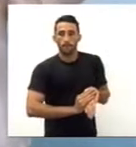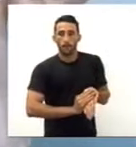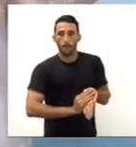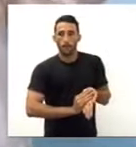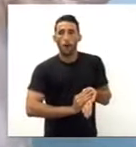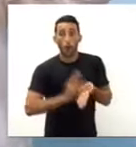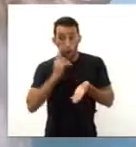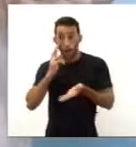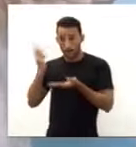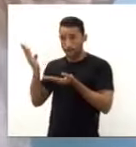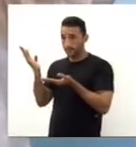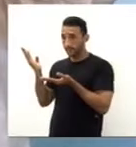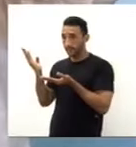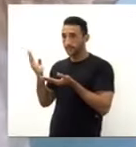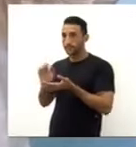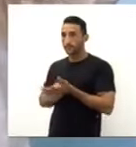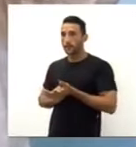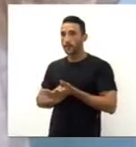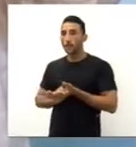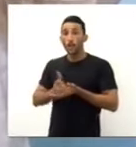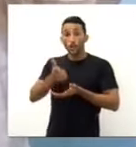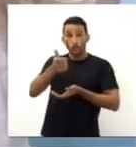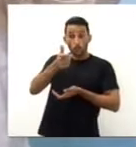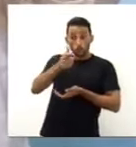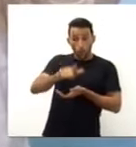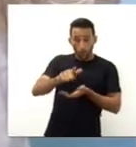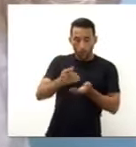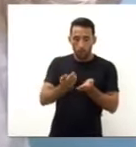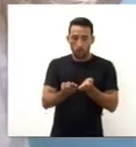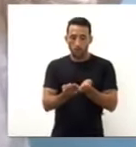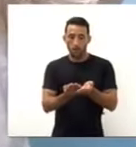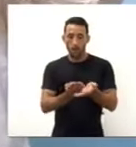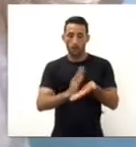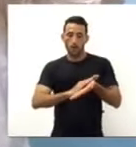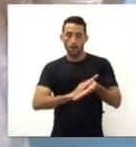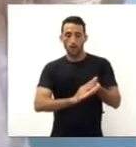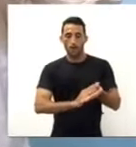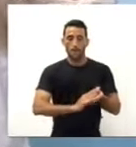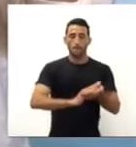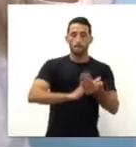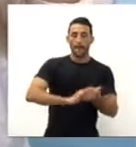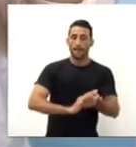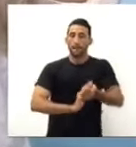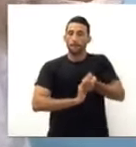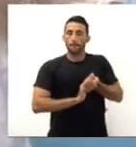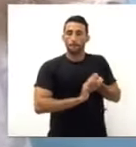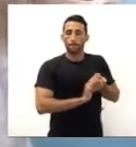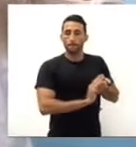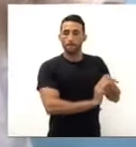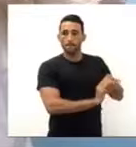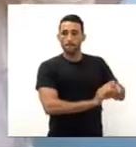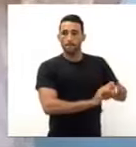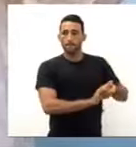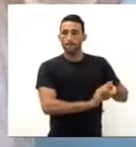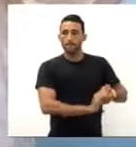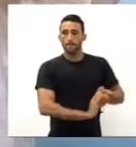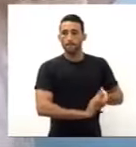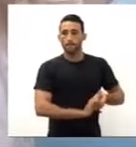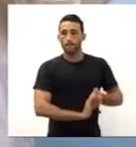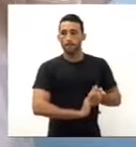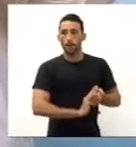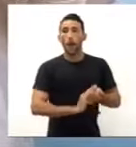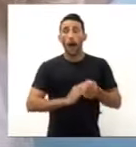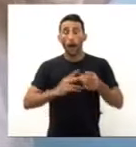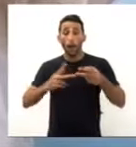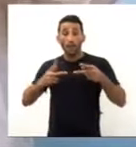ok? Bom, aí eu dobro esse pedaço, se vocês tiverem uma régua, uma tesourinha aí, ou qualquer coisa, corta